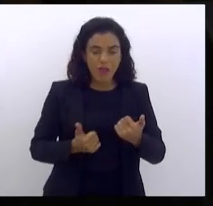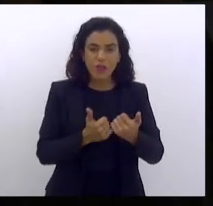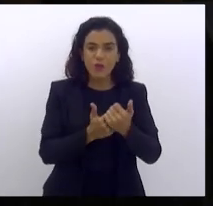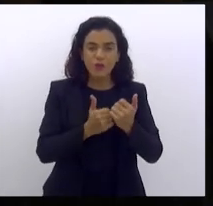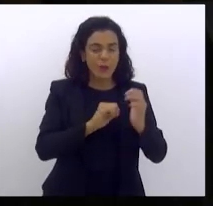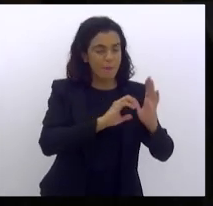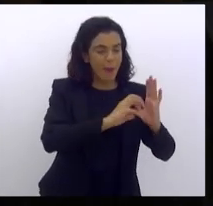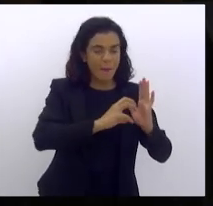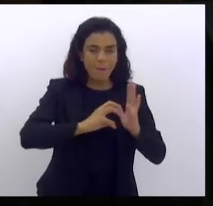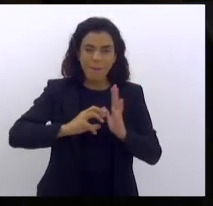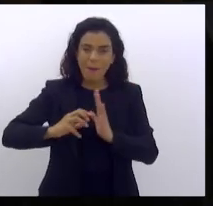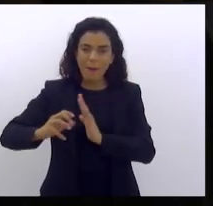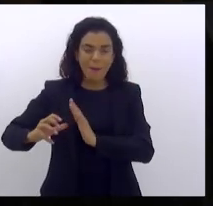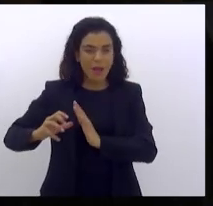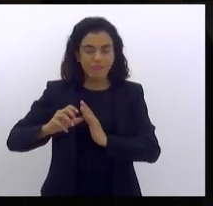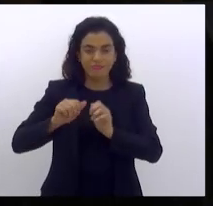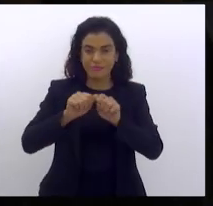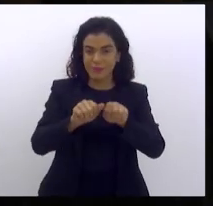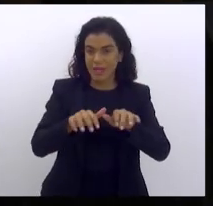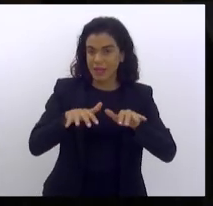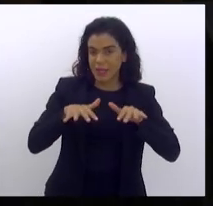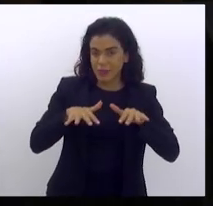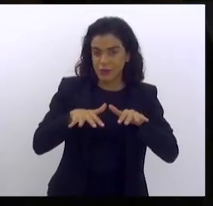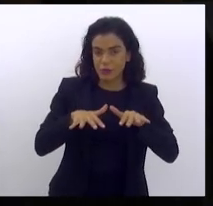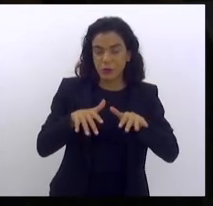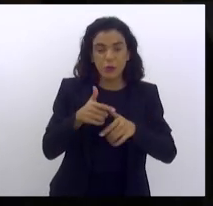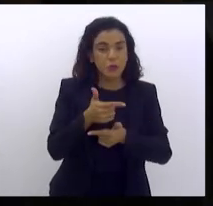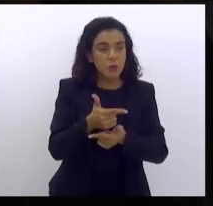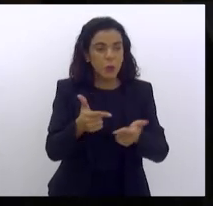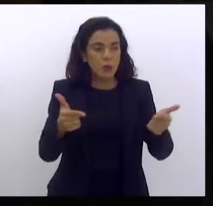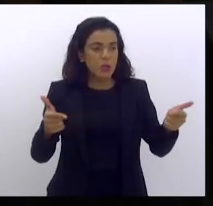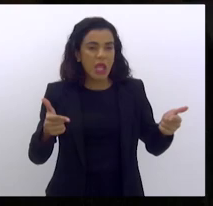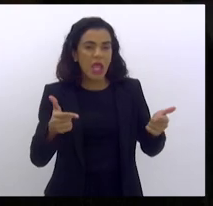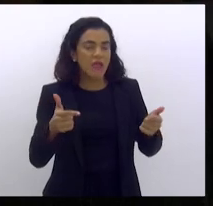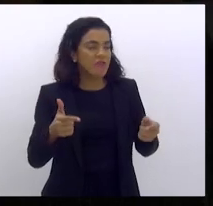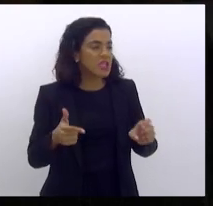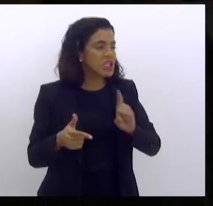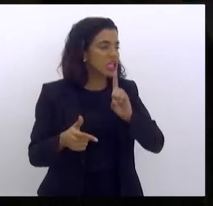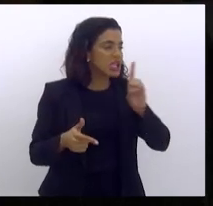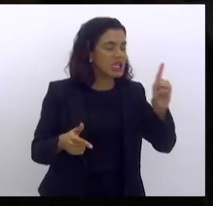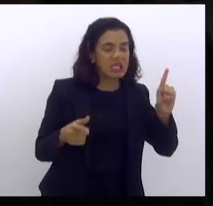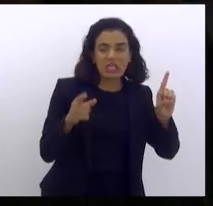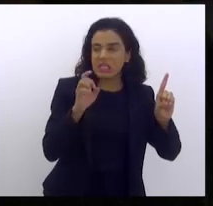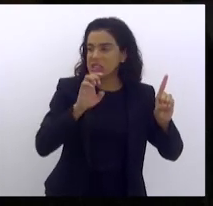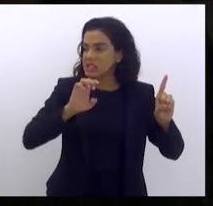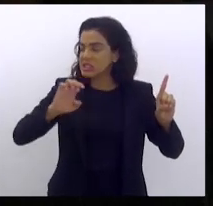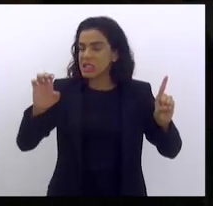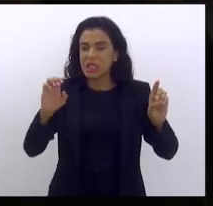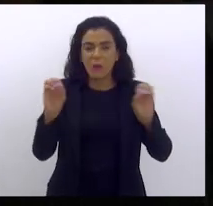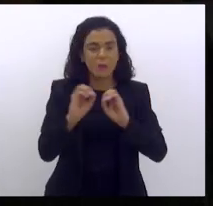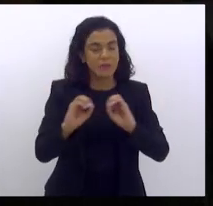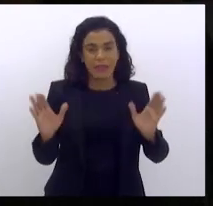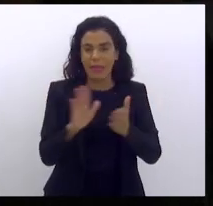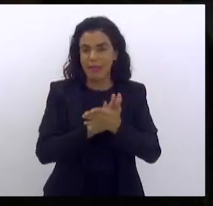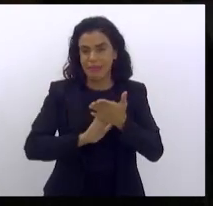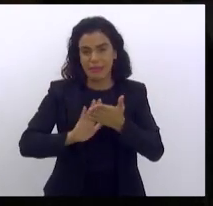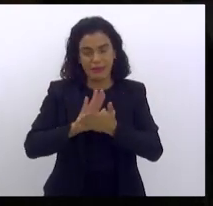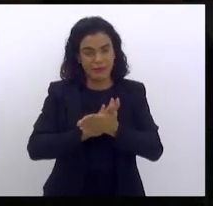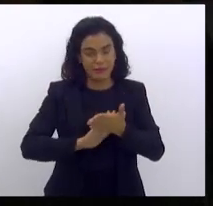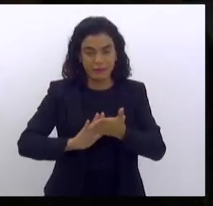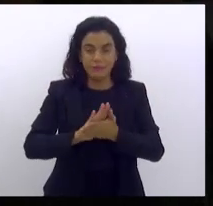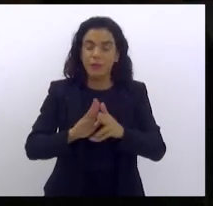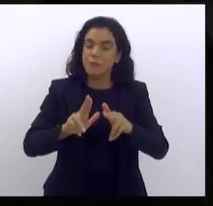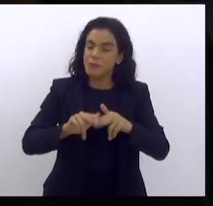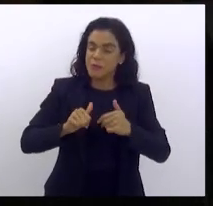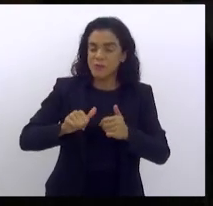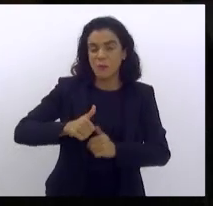correntes ideológicas da casa. Não se verificou aqui quem era oposição, quem era a base, nada disso. Então, esse é